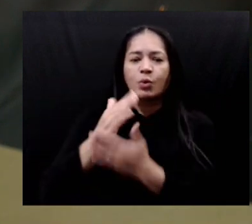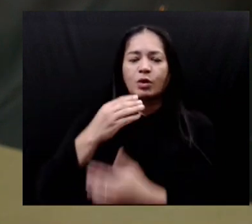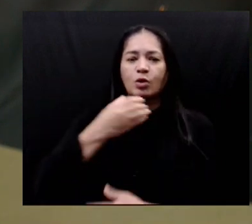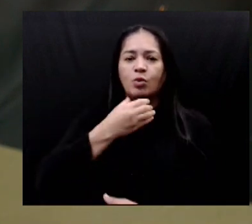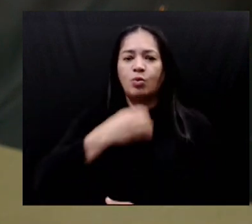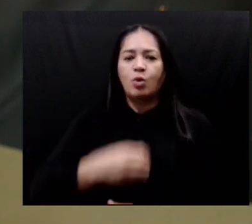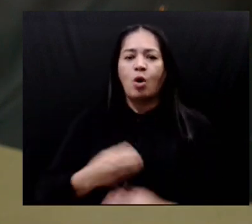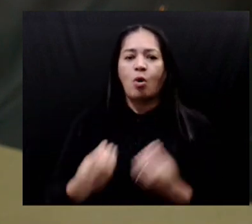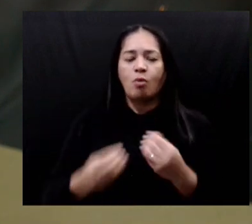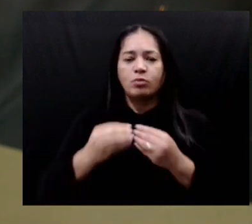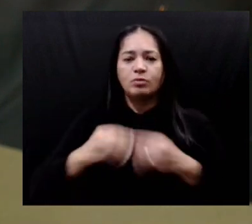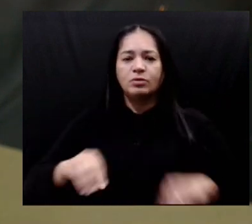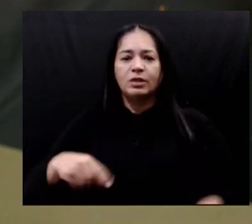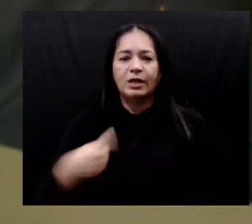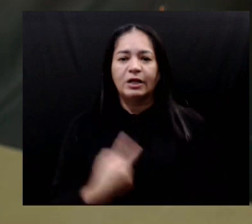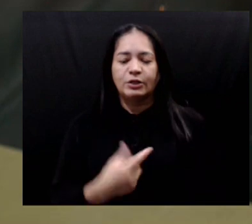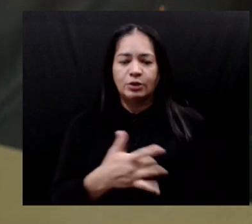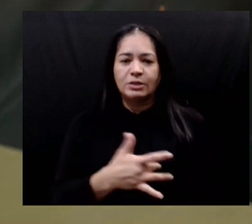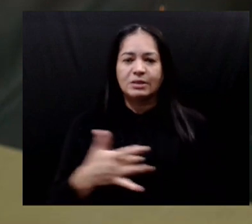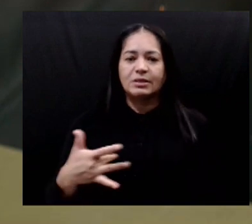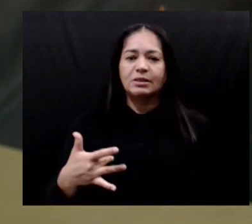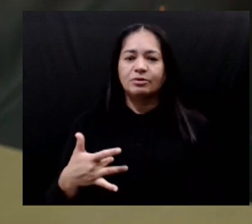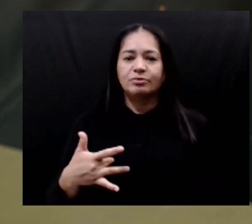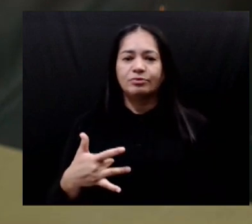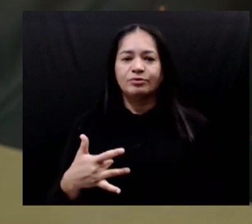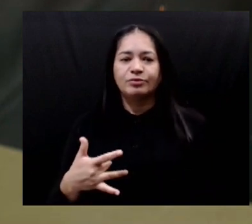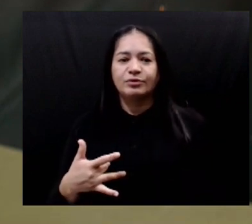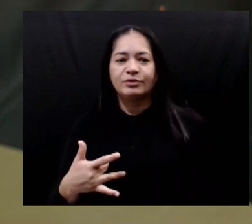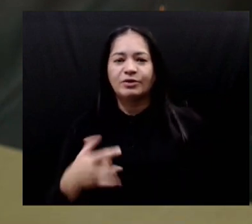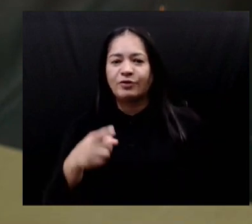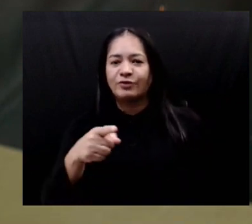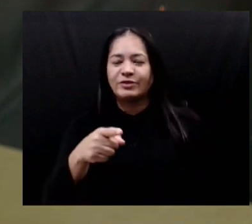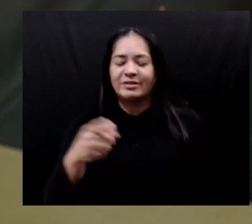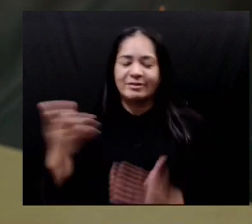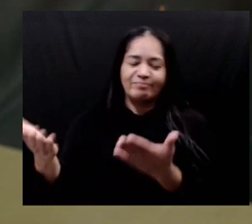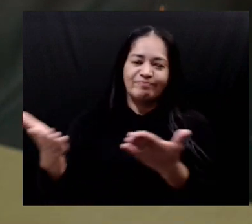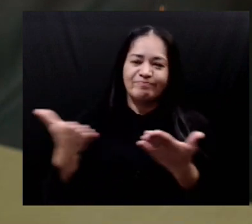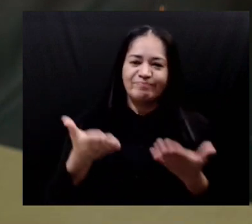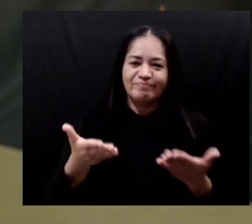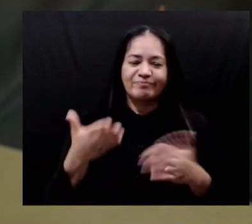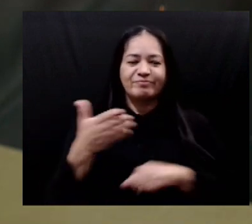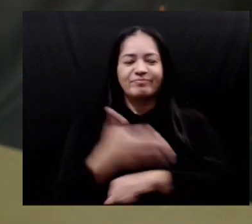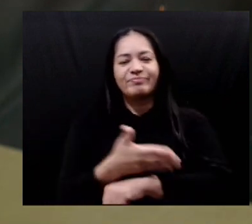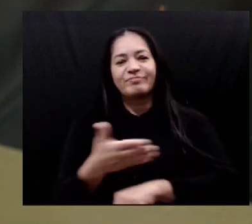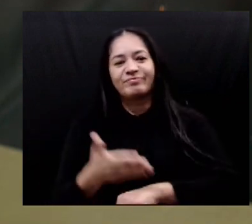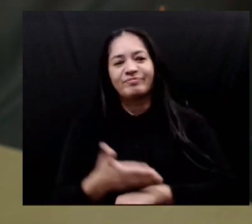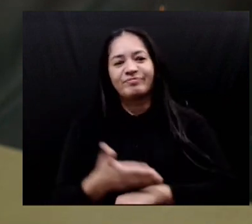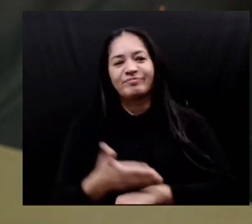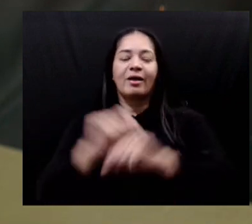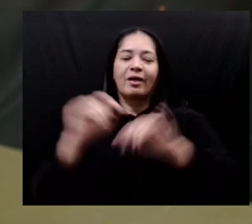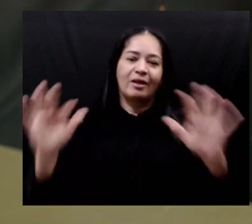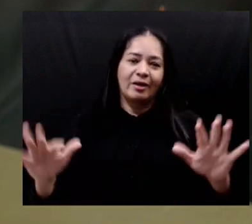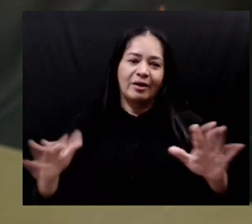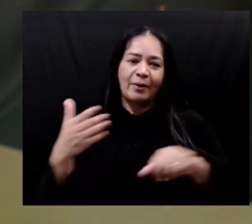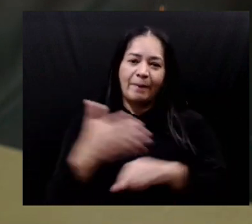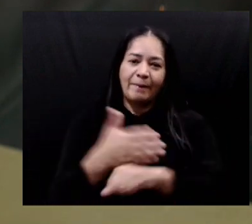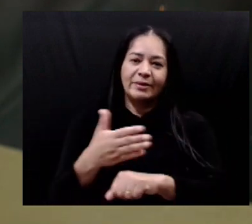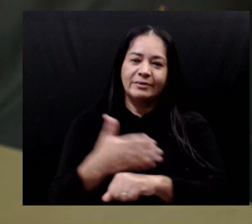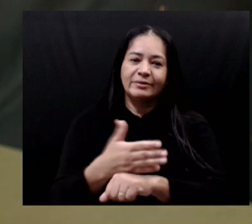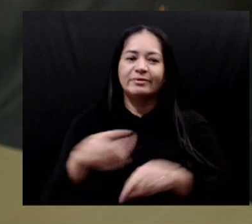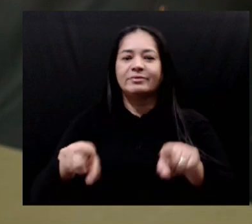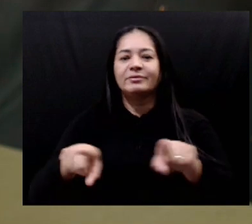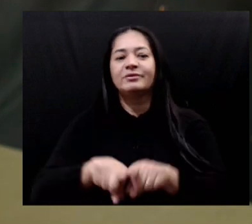nossa saúde. Então você está super convidado para participar e, claro, participar também